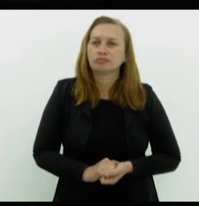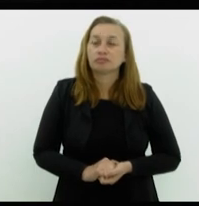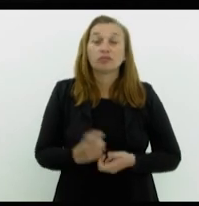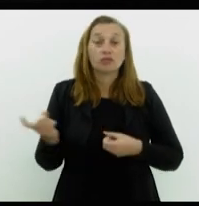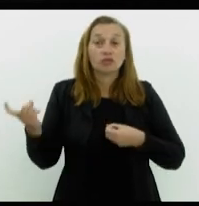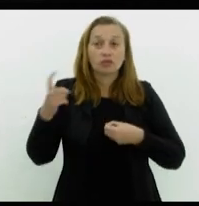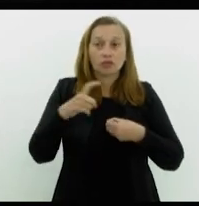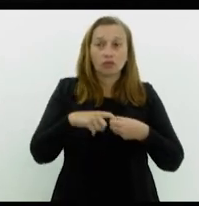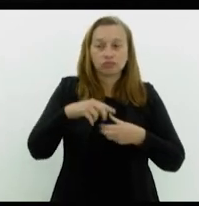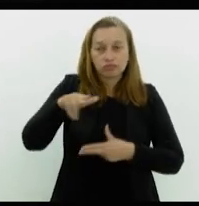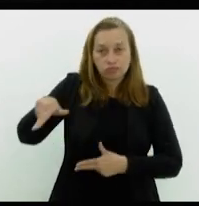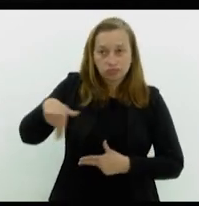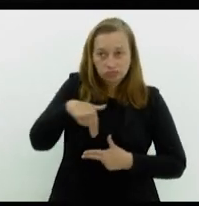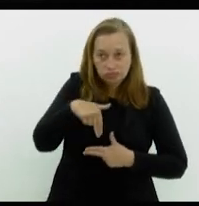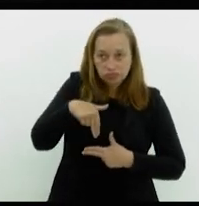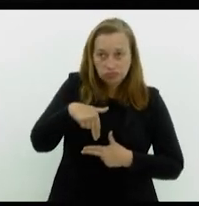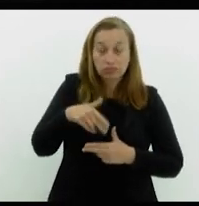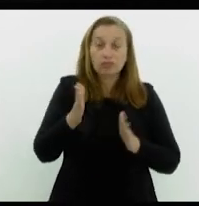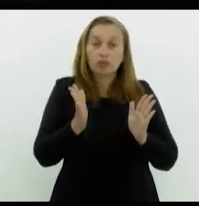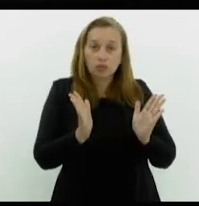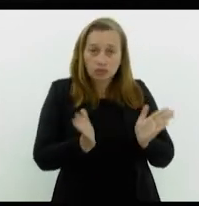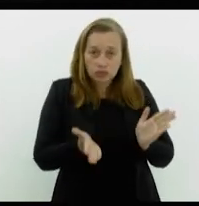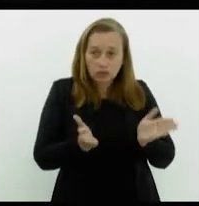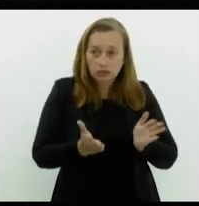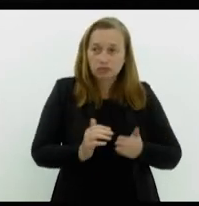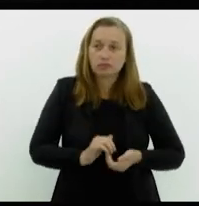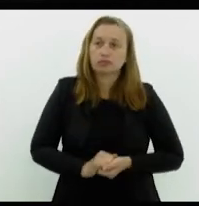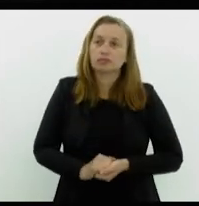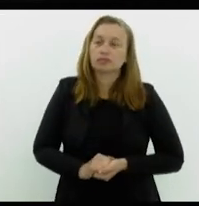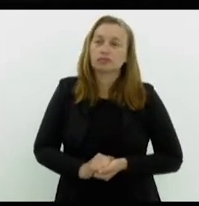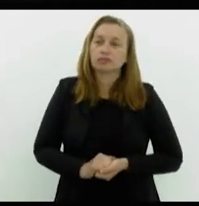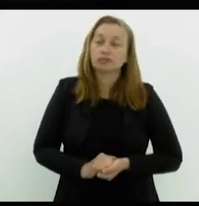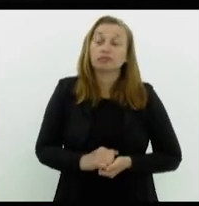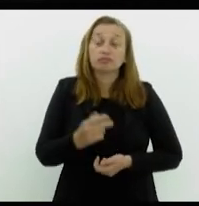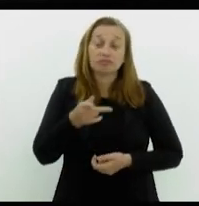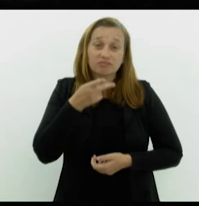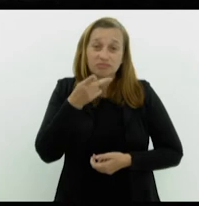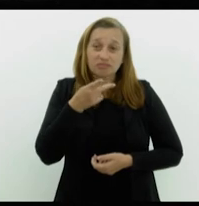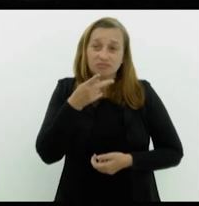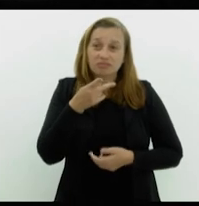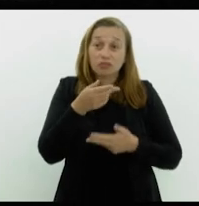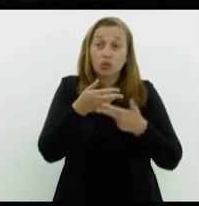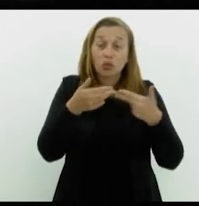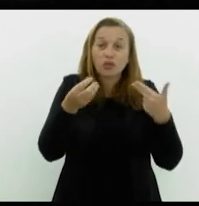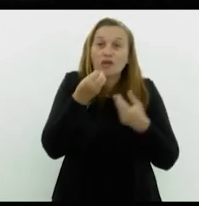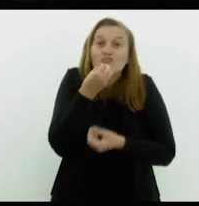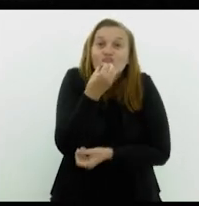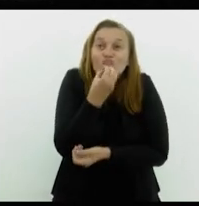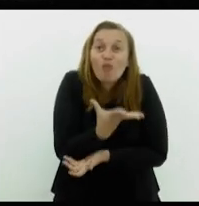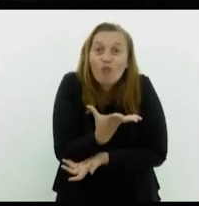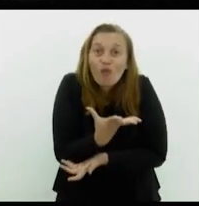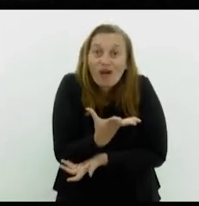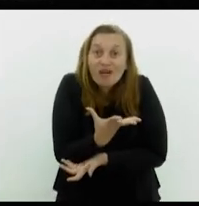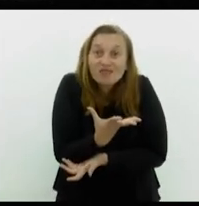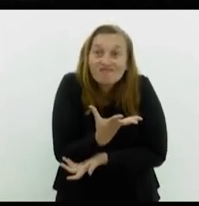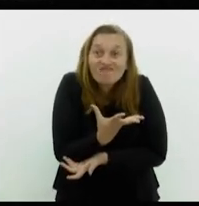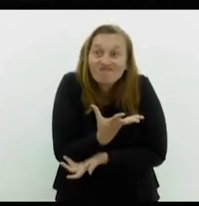Volto a essa tribuna hoje para falar de coisa boa.